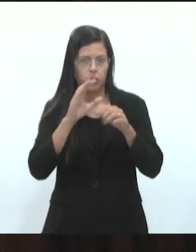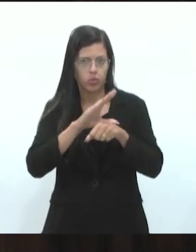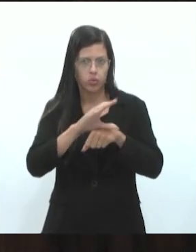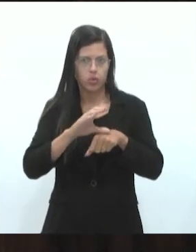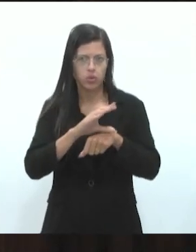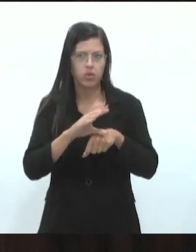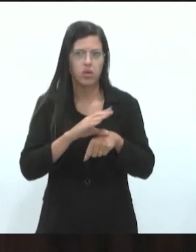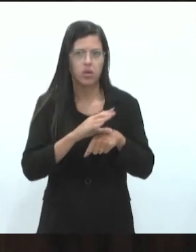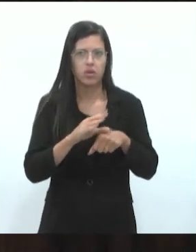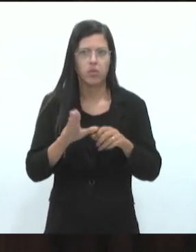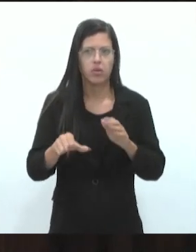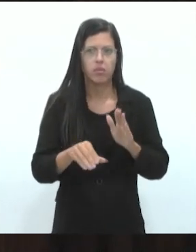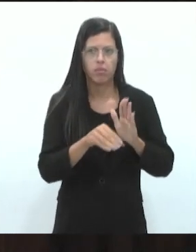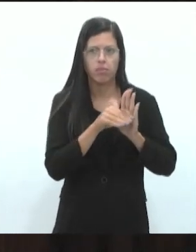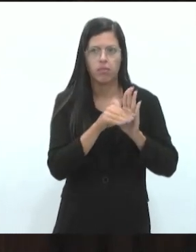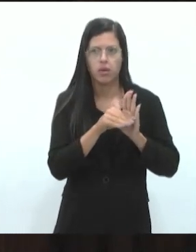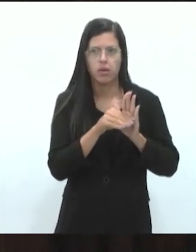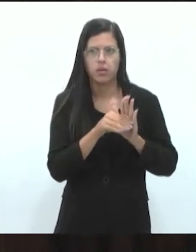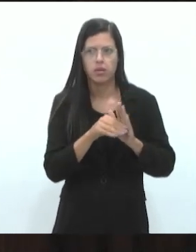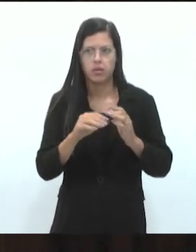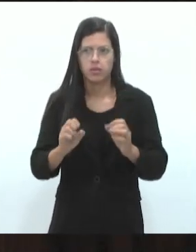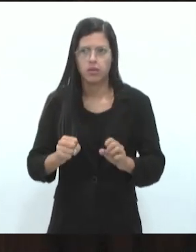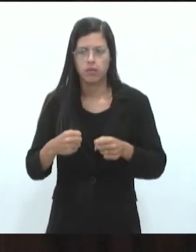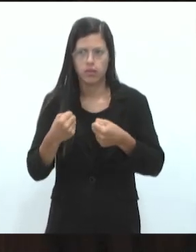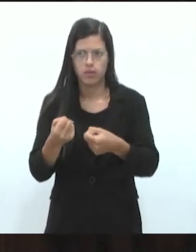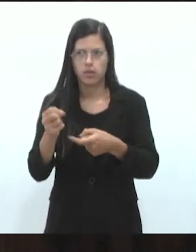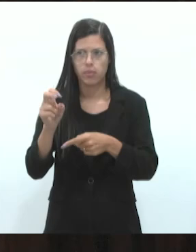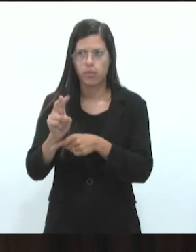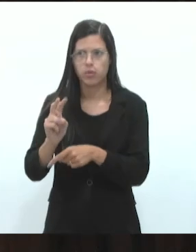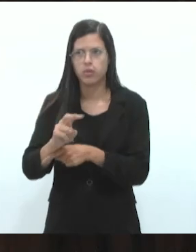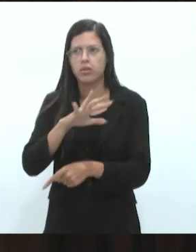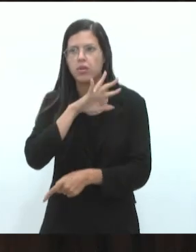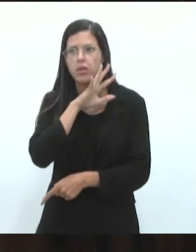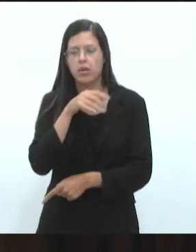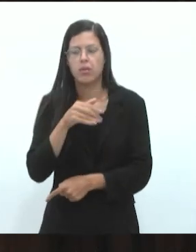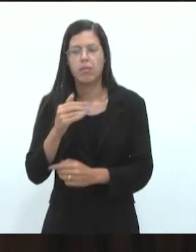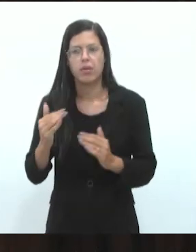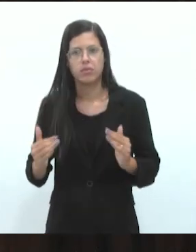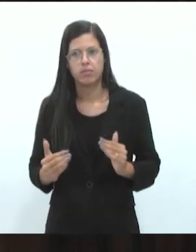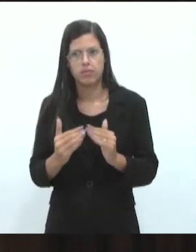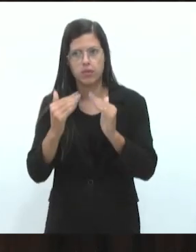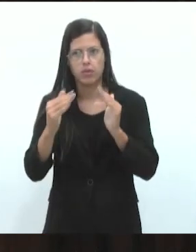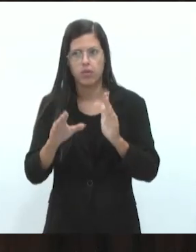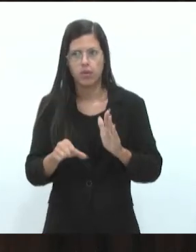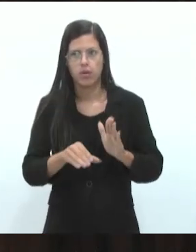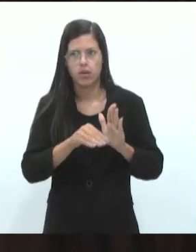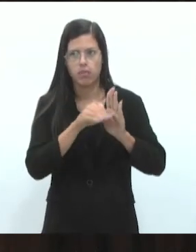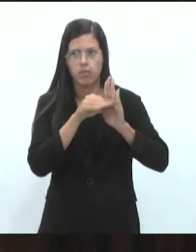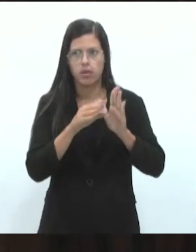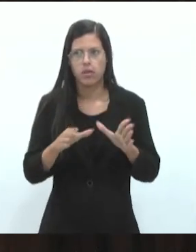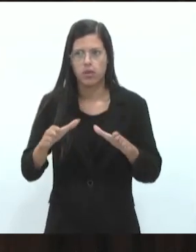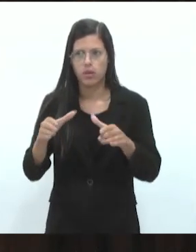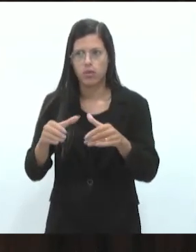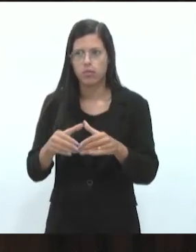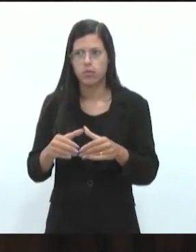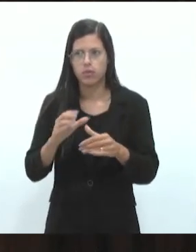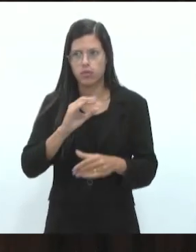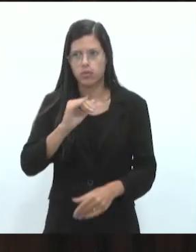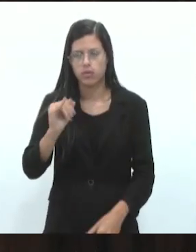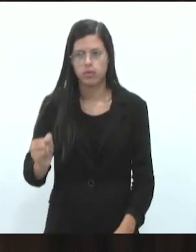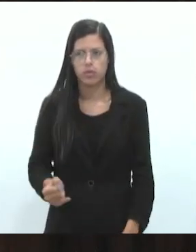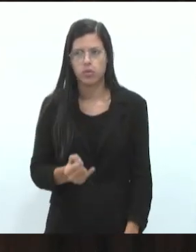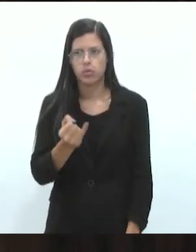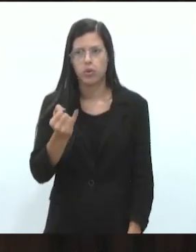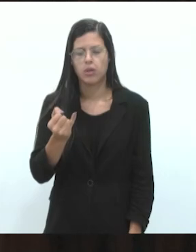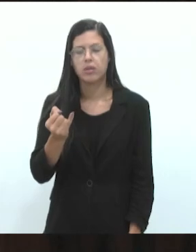Constitucionalidade, com emenda, de Defesa e Proteção dos Animais, favorável com a emenda da Comissão de Constituição e